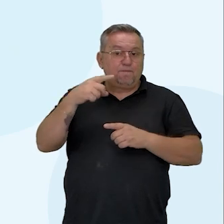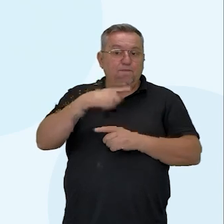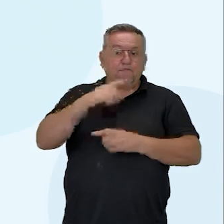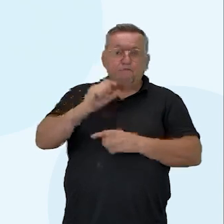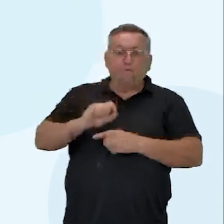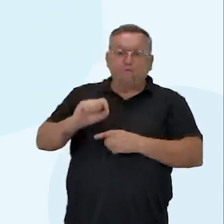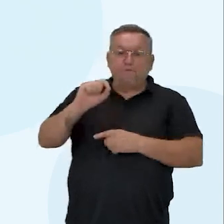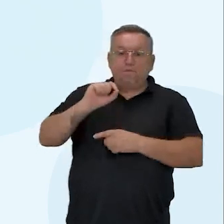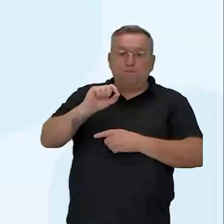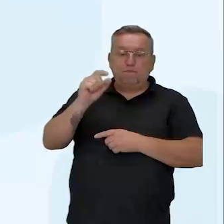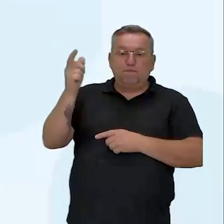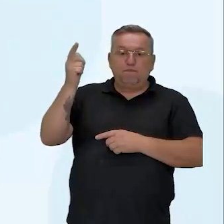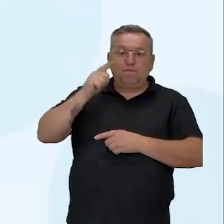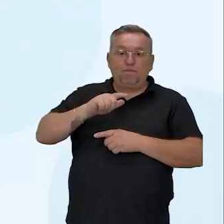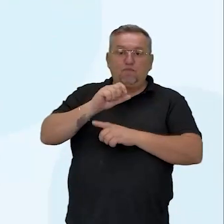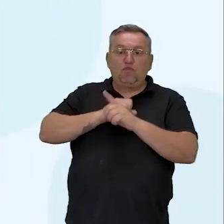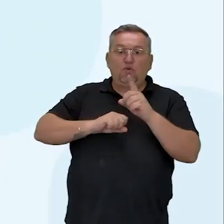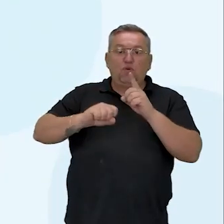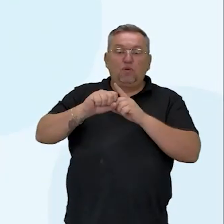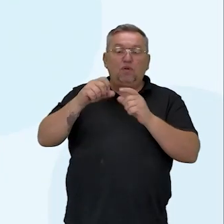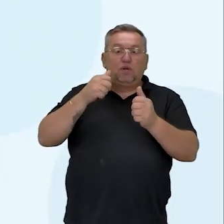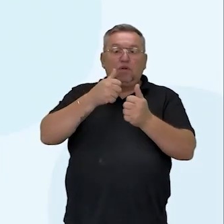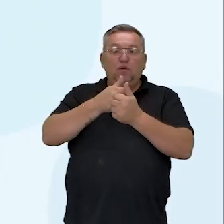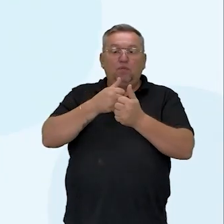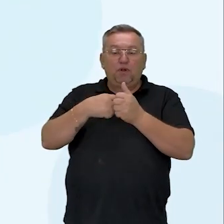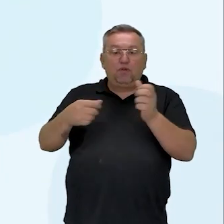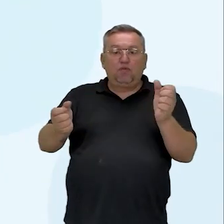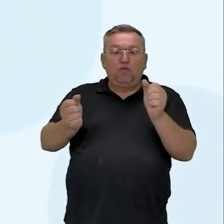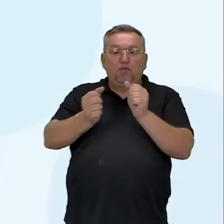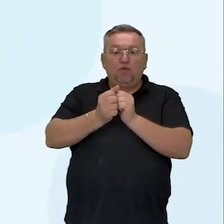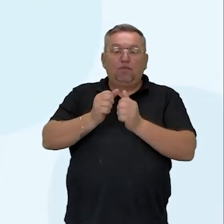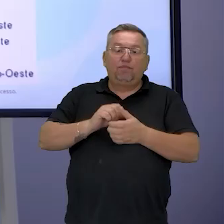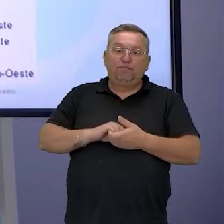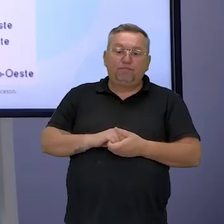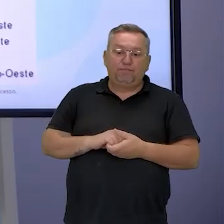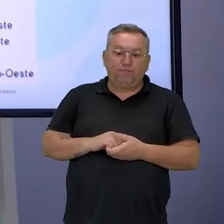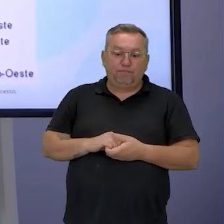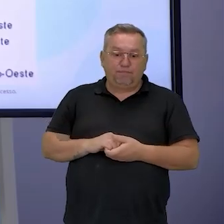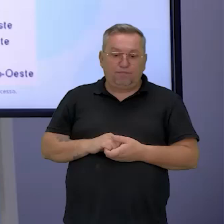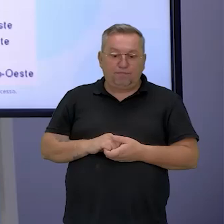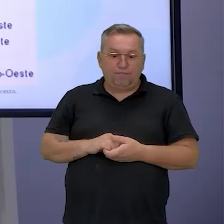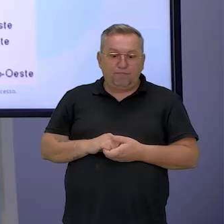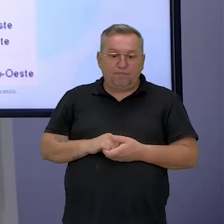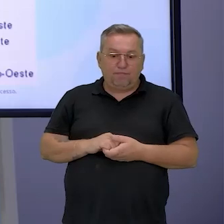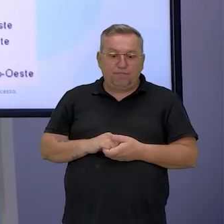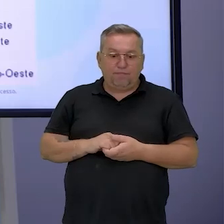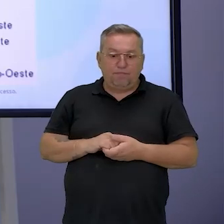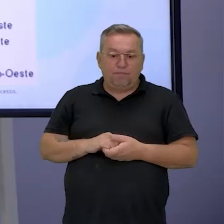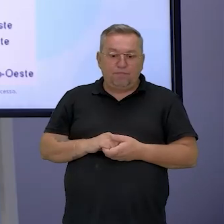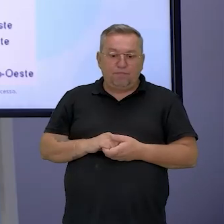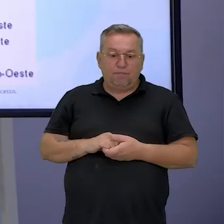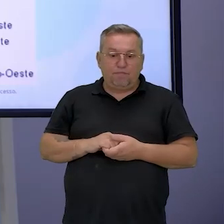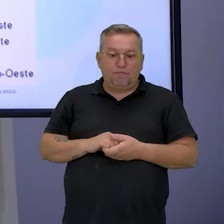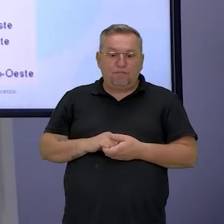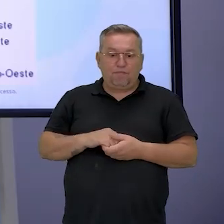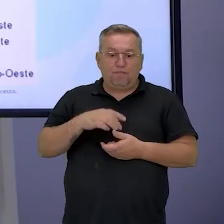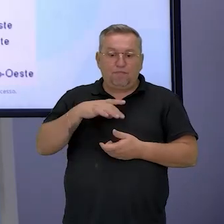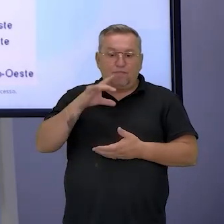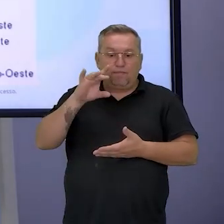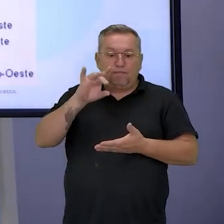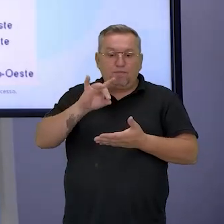aí um ganho social que acompanha junto. Gente, eu sou